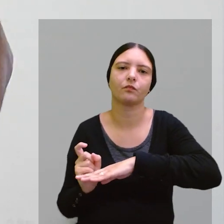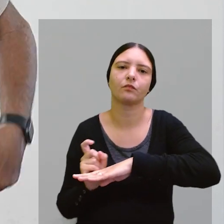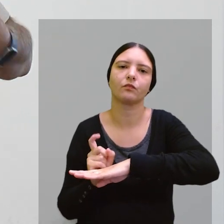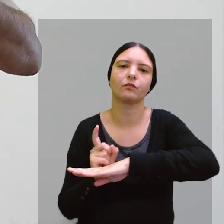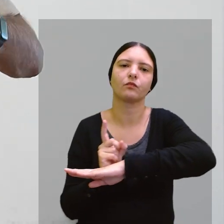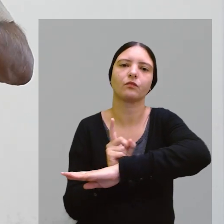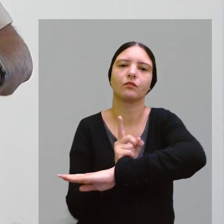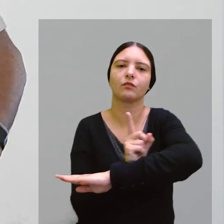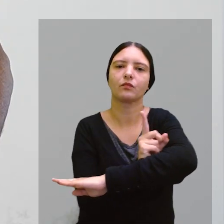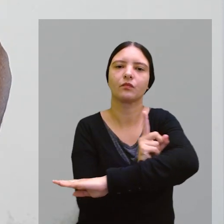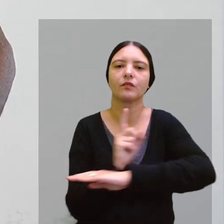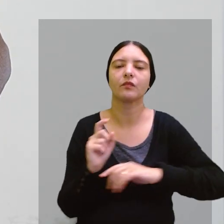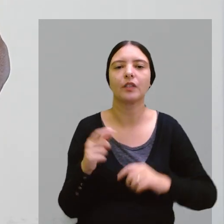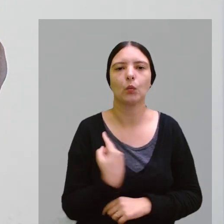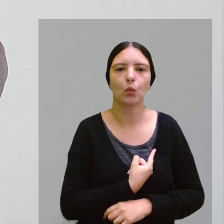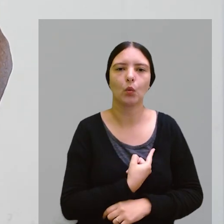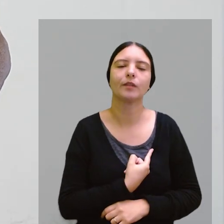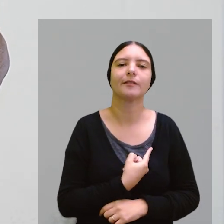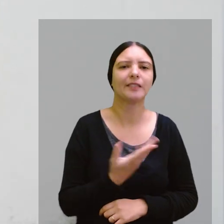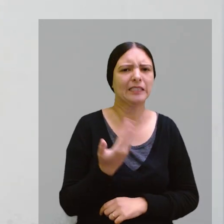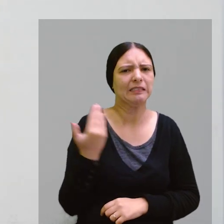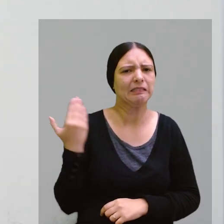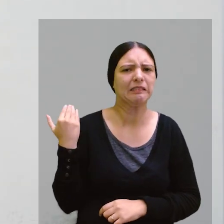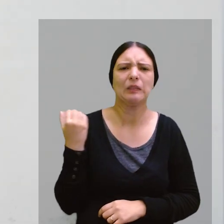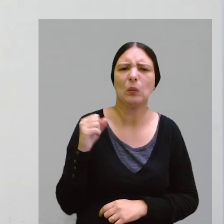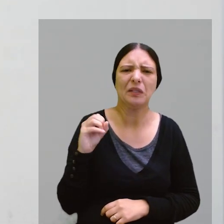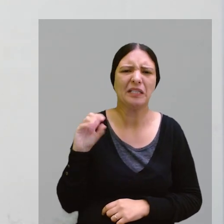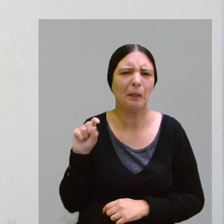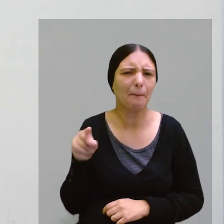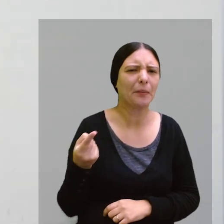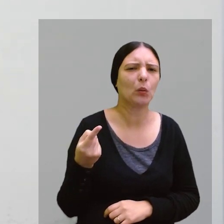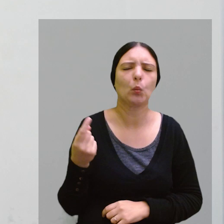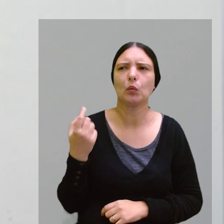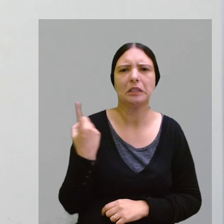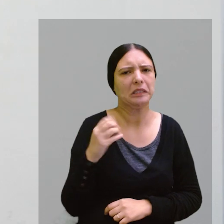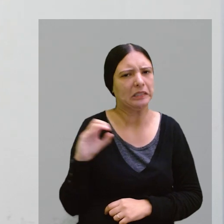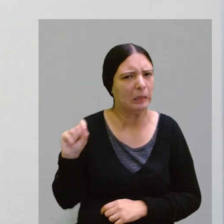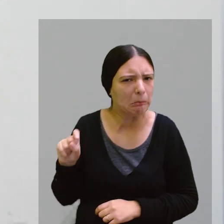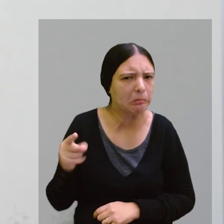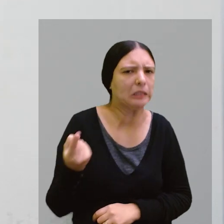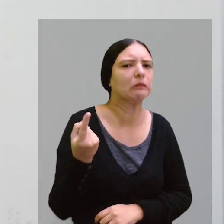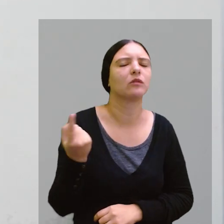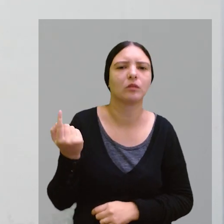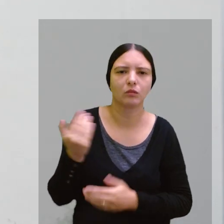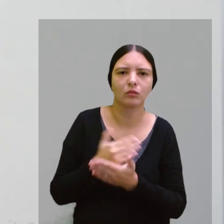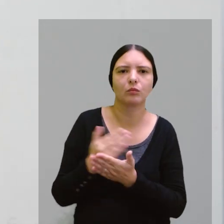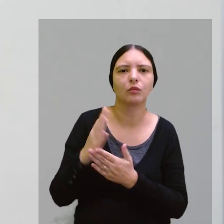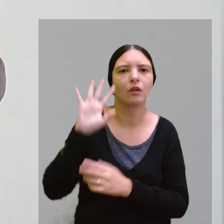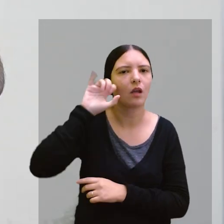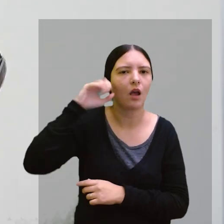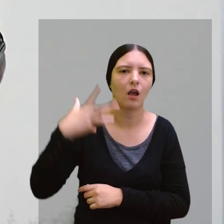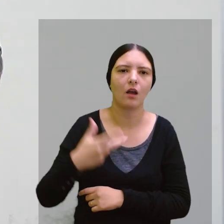a gente, como a gente, talvez 80 mil anos, 100 mil anos, certo? Desde que ele saiu da